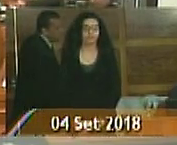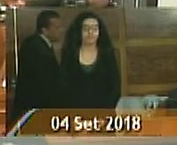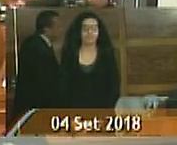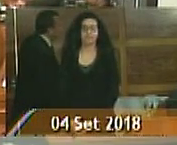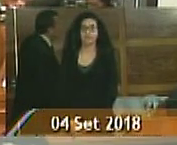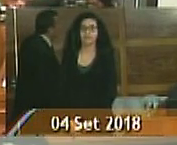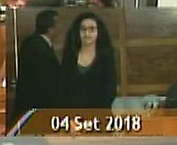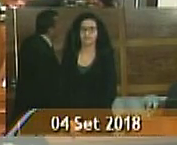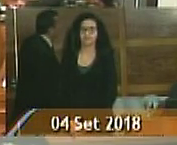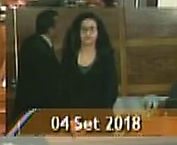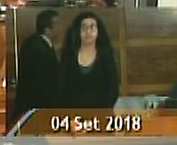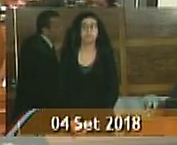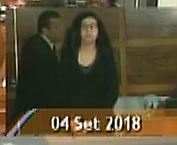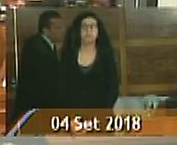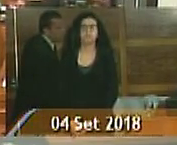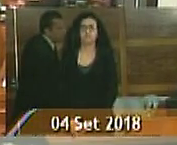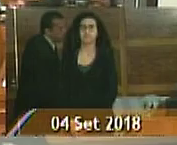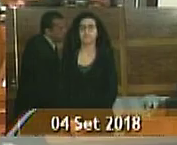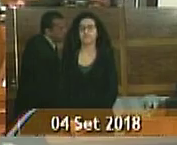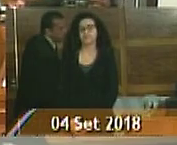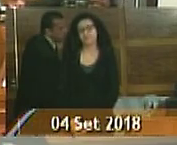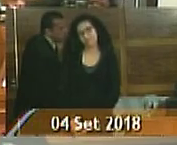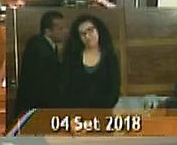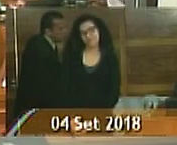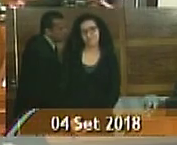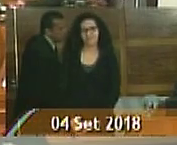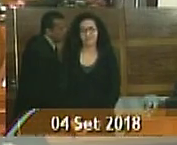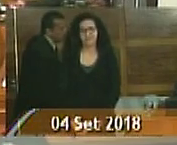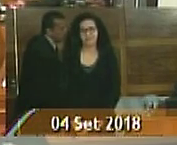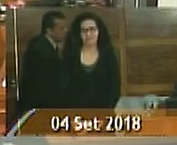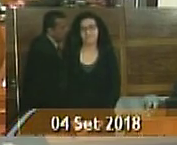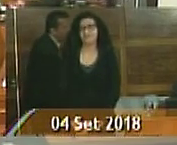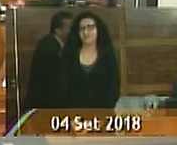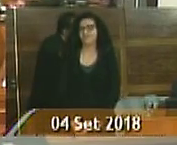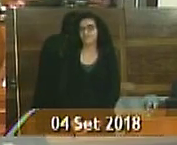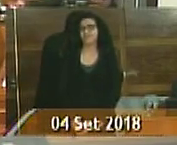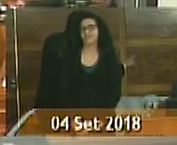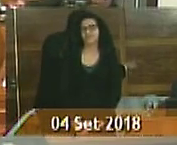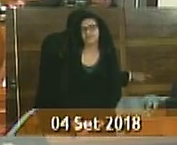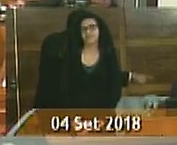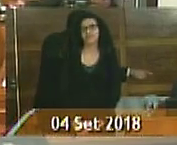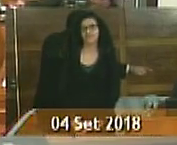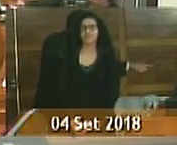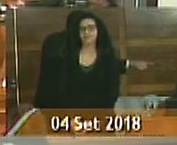Não, o pior é que o pessoal aí da imprensa começaram a rir. Isso, cansado?